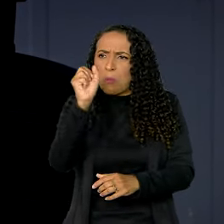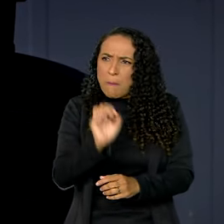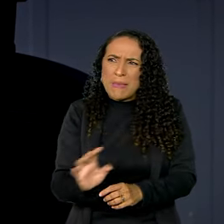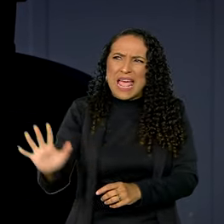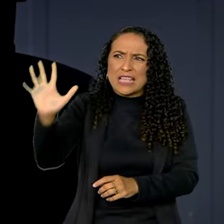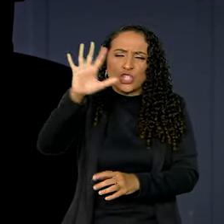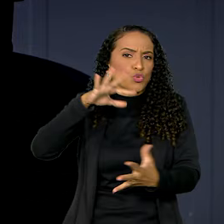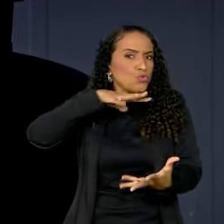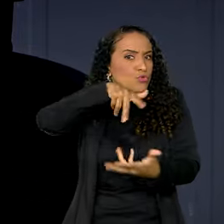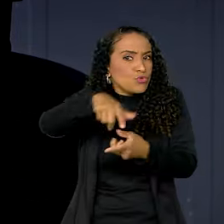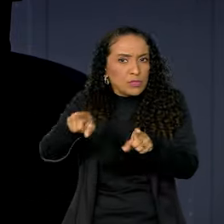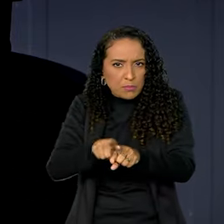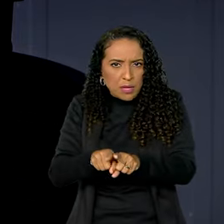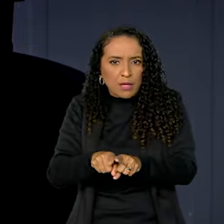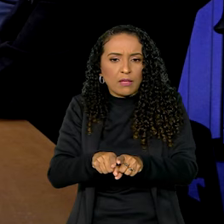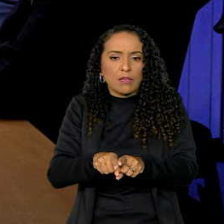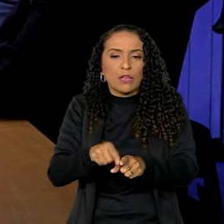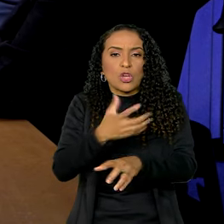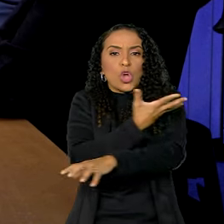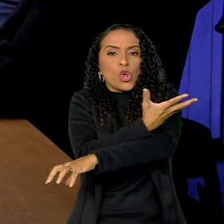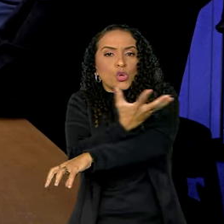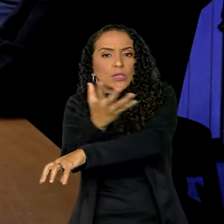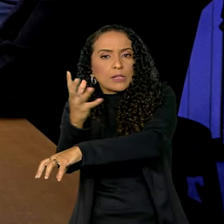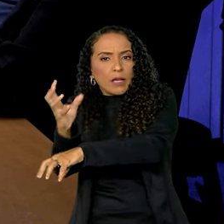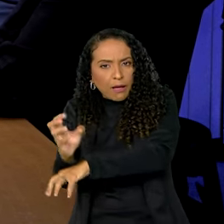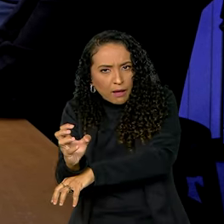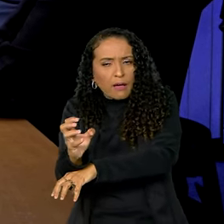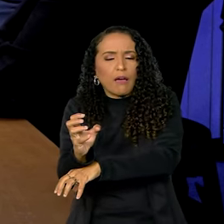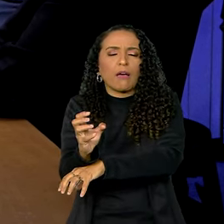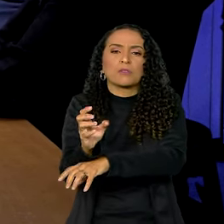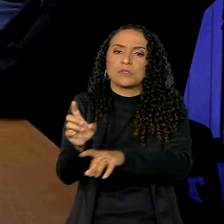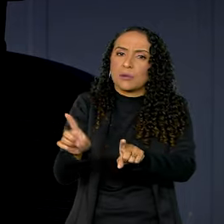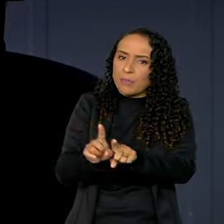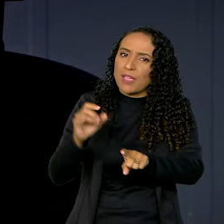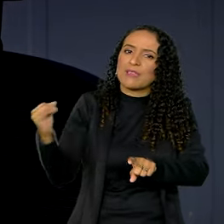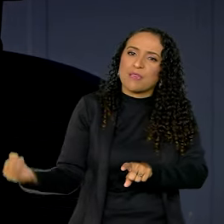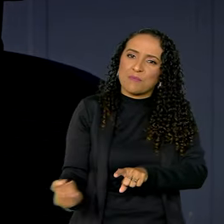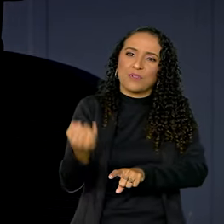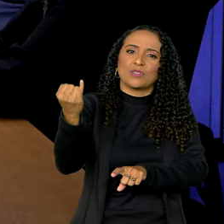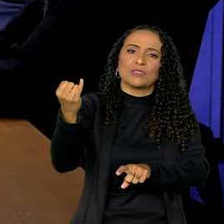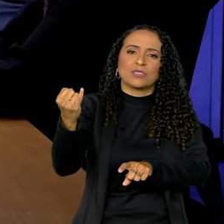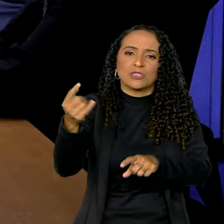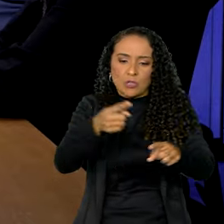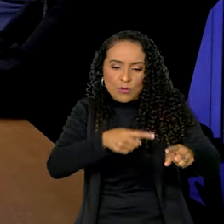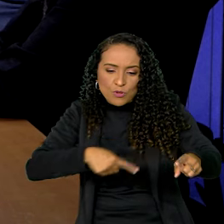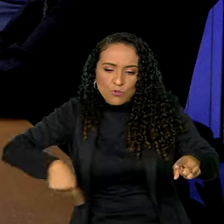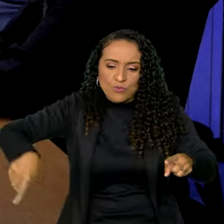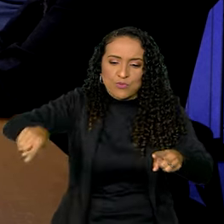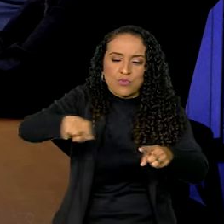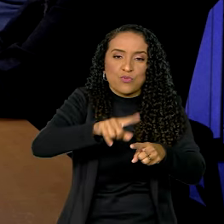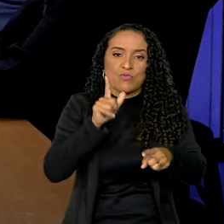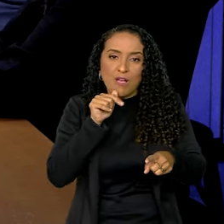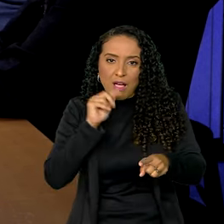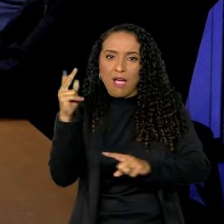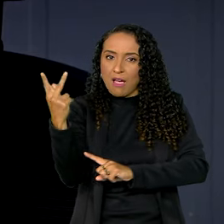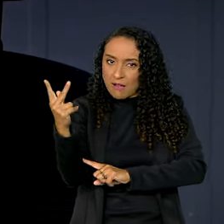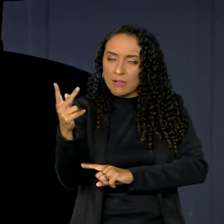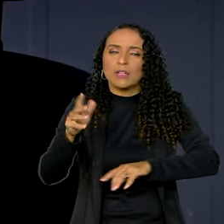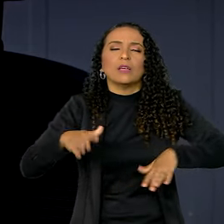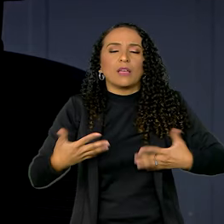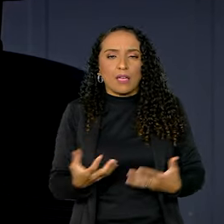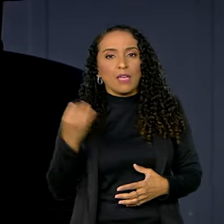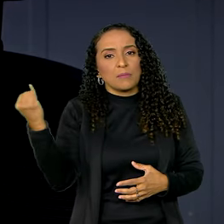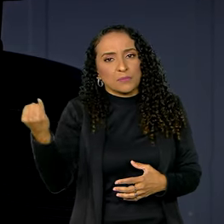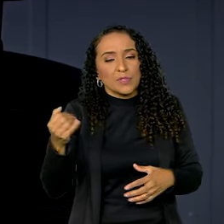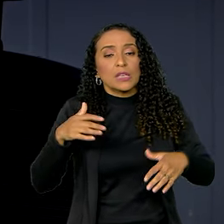todo o Brasil e por todo o mundo no serrado inclusive no importantíssimo paraas nossas bacias hidrográficas muitíssimo muitíssimo